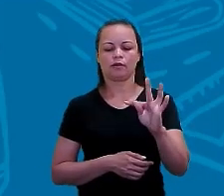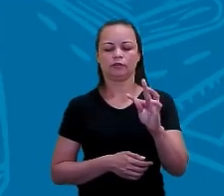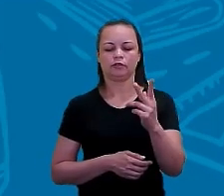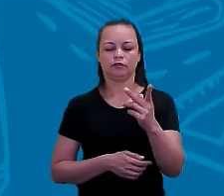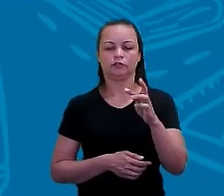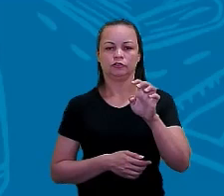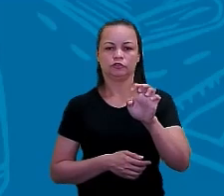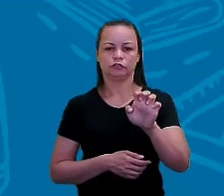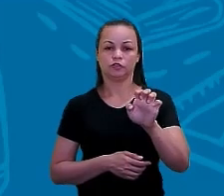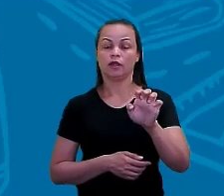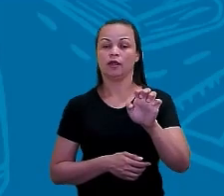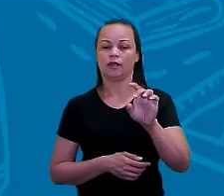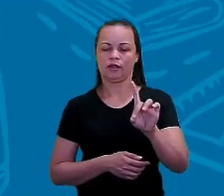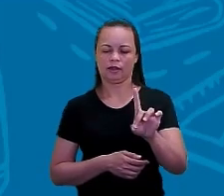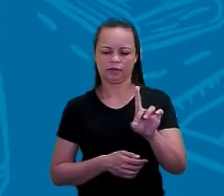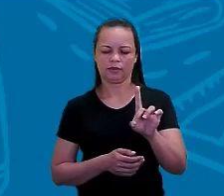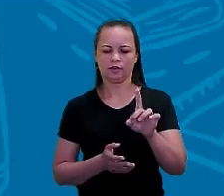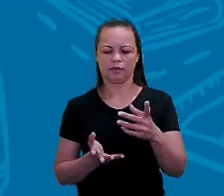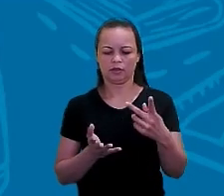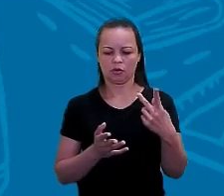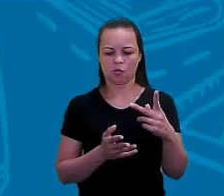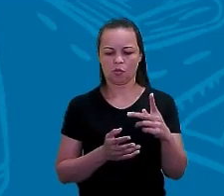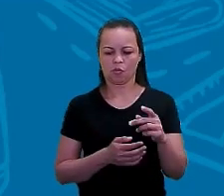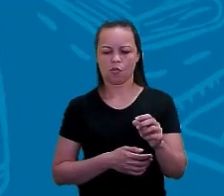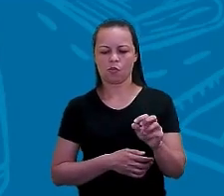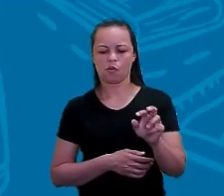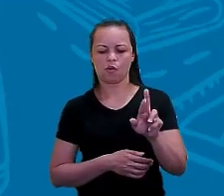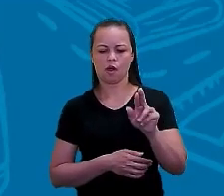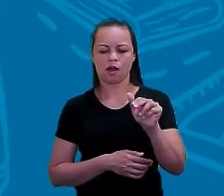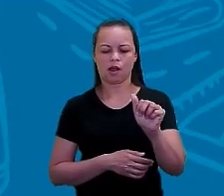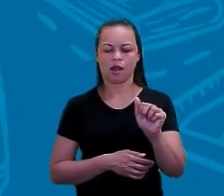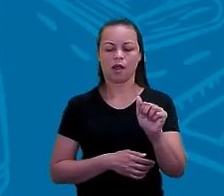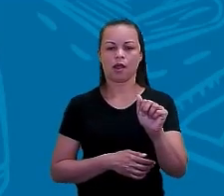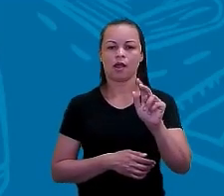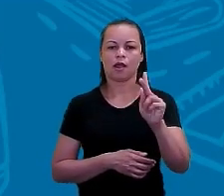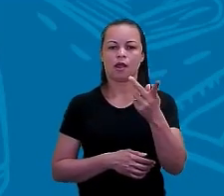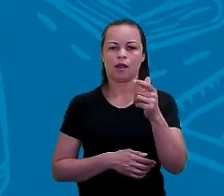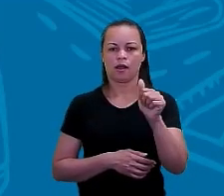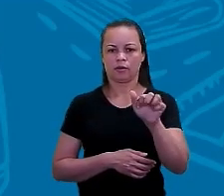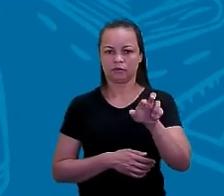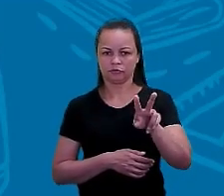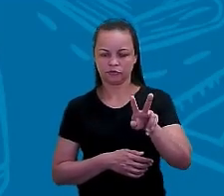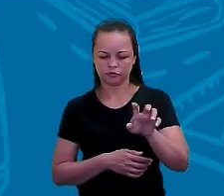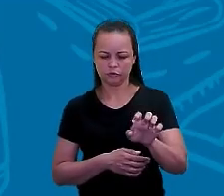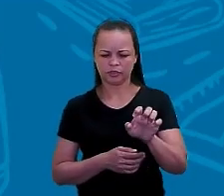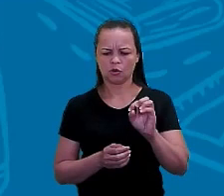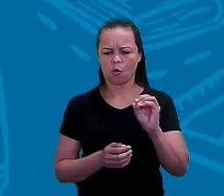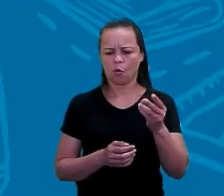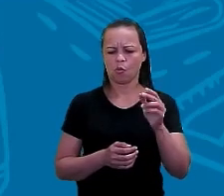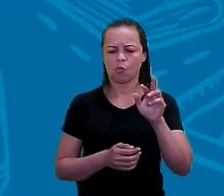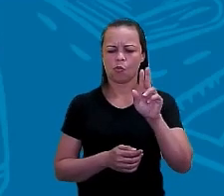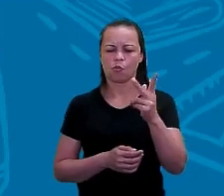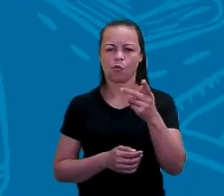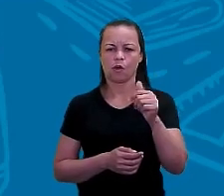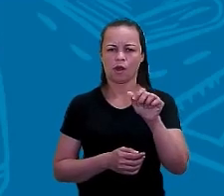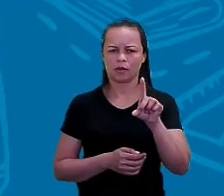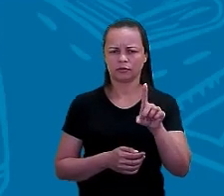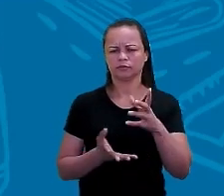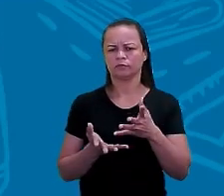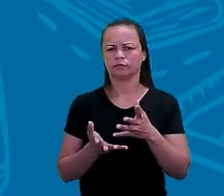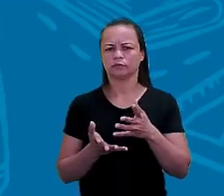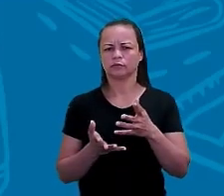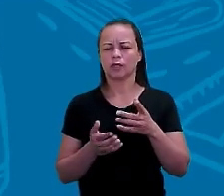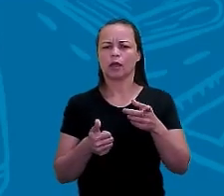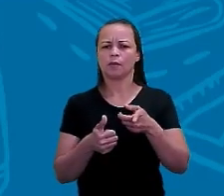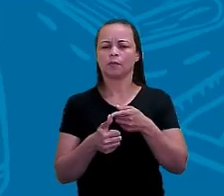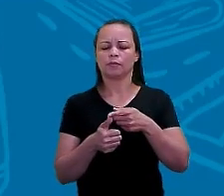do, watch and have, or what did do, watch and had. Vamos analisar caso a caso. Na primeira